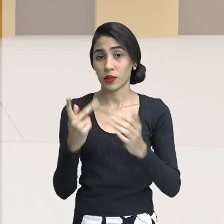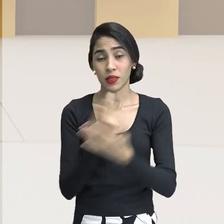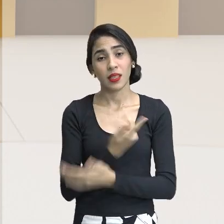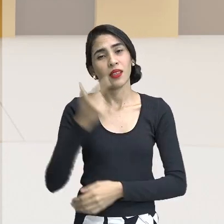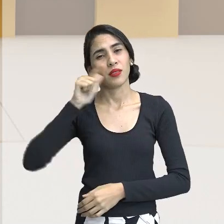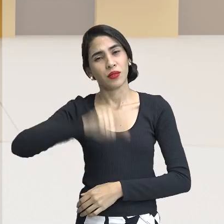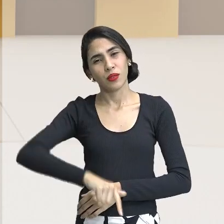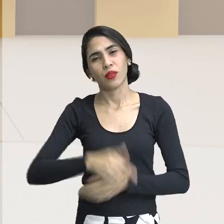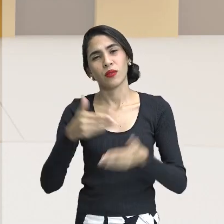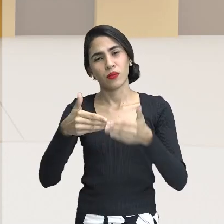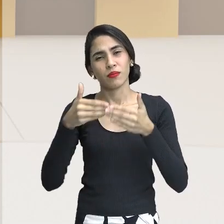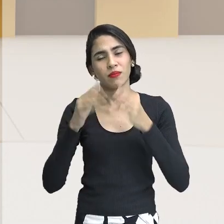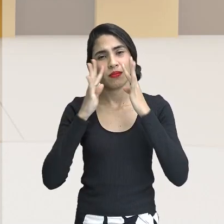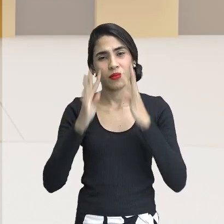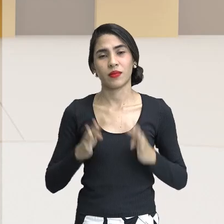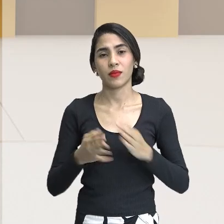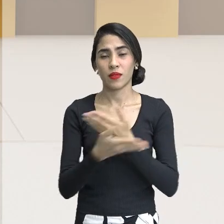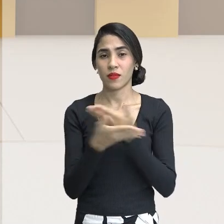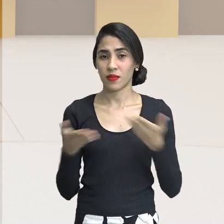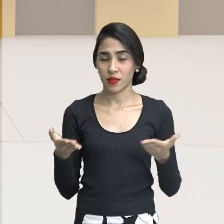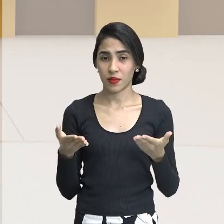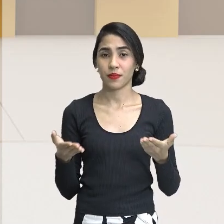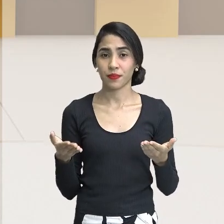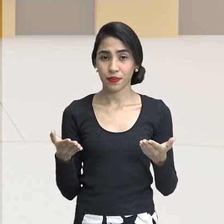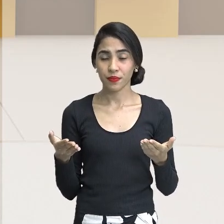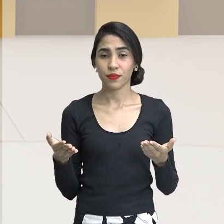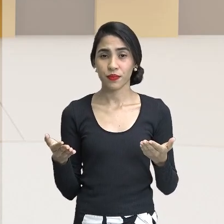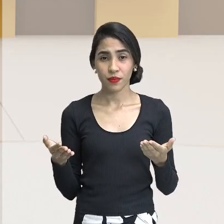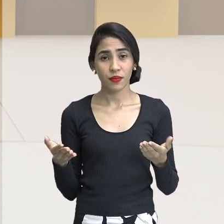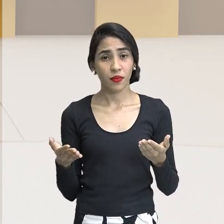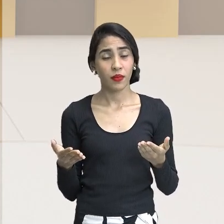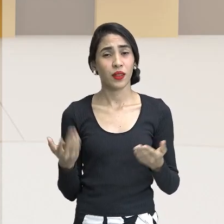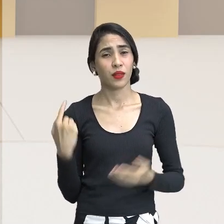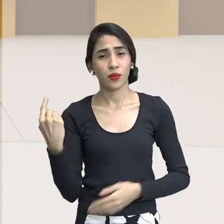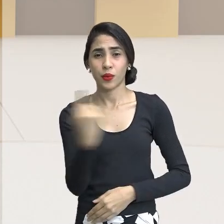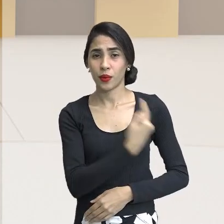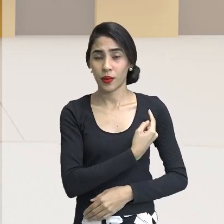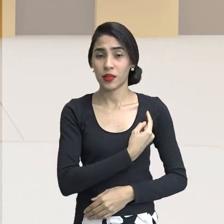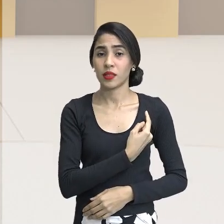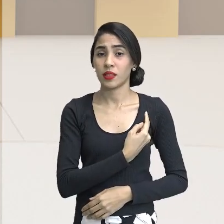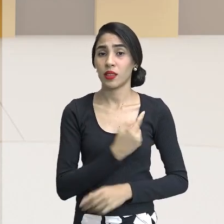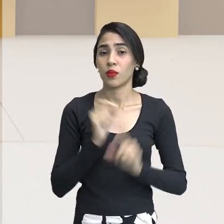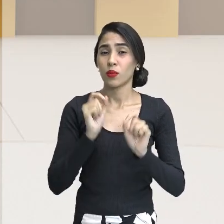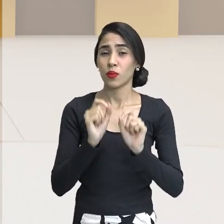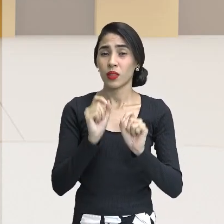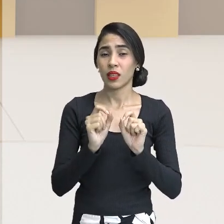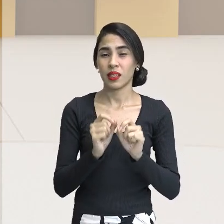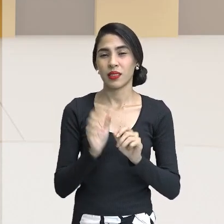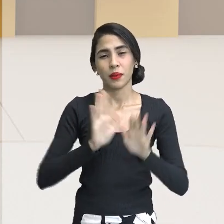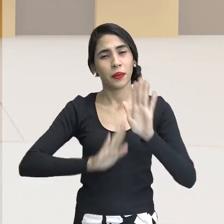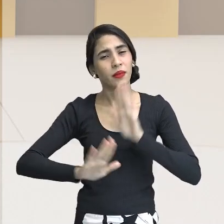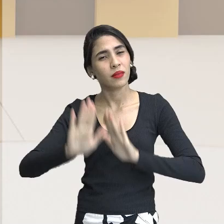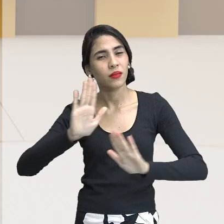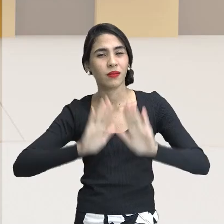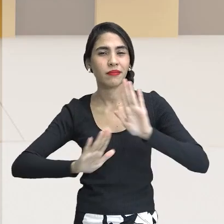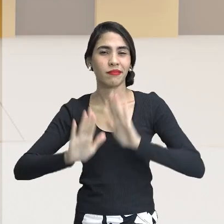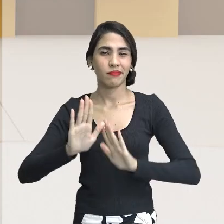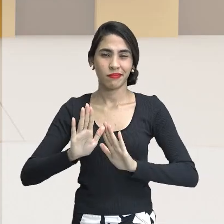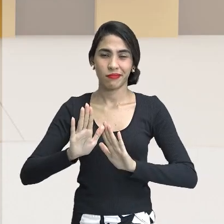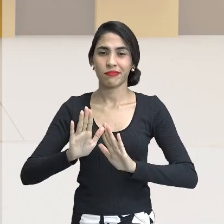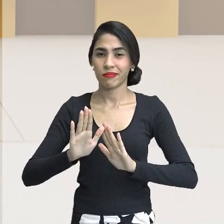uma vez a gente quer chamar a atenção de todos vocês e de nós mesmos para termos mais cuidado, para